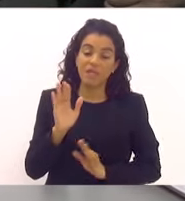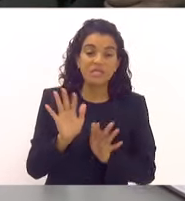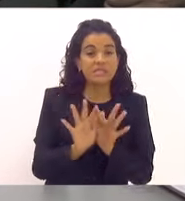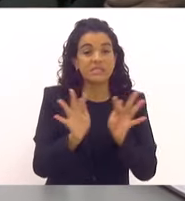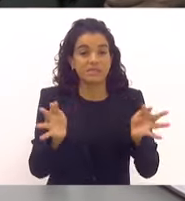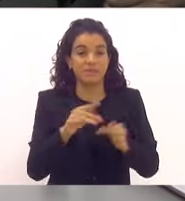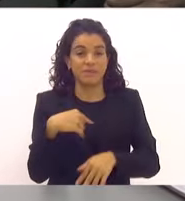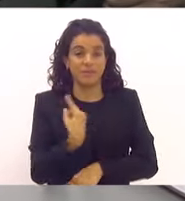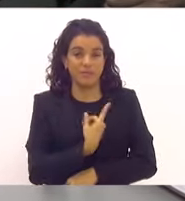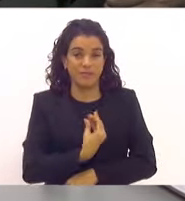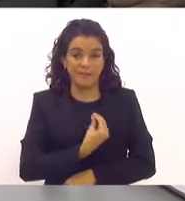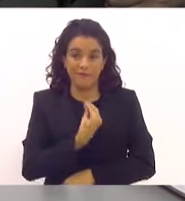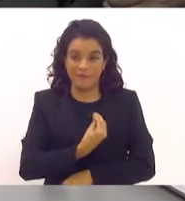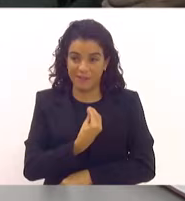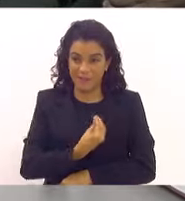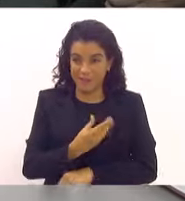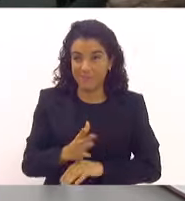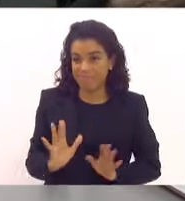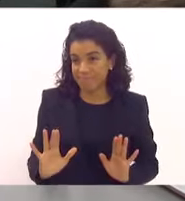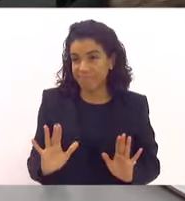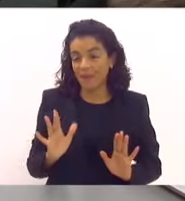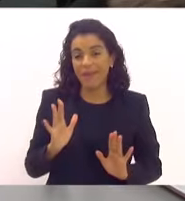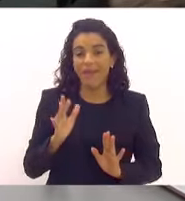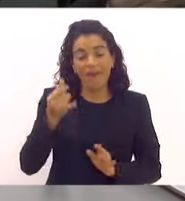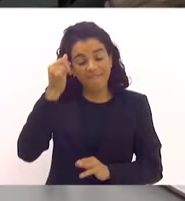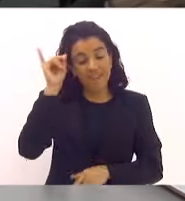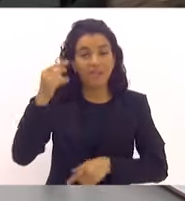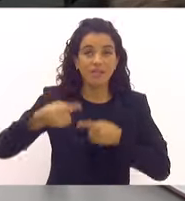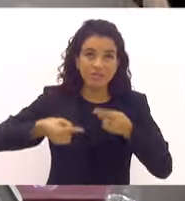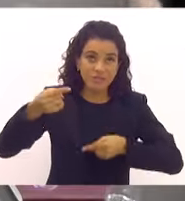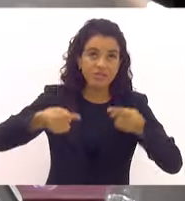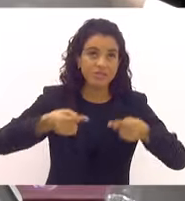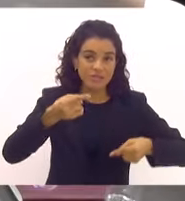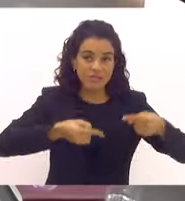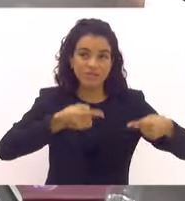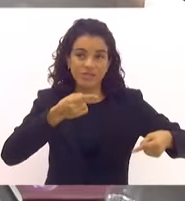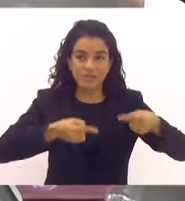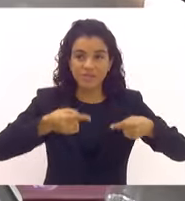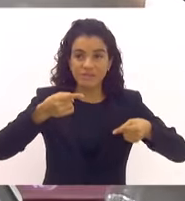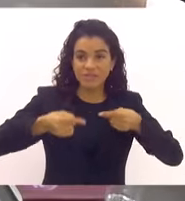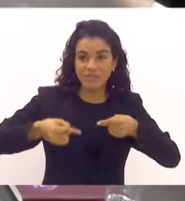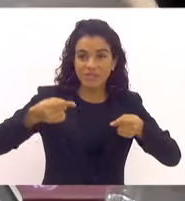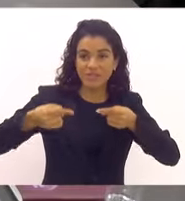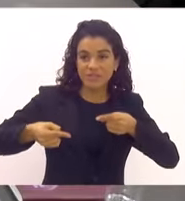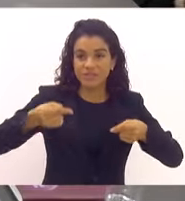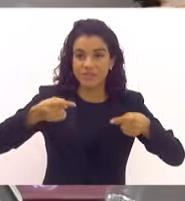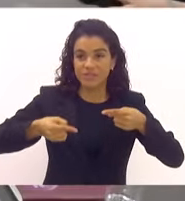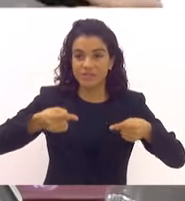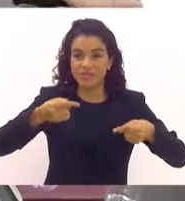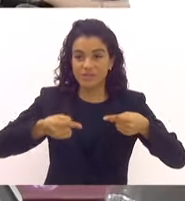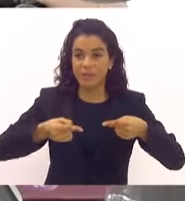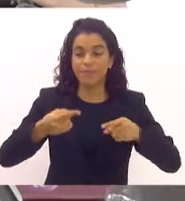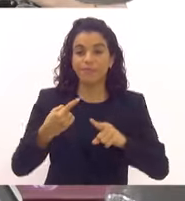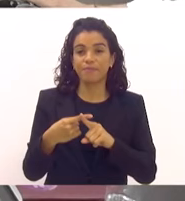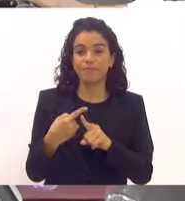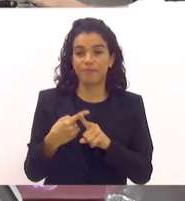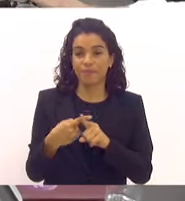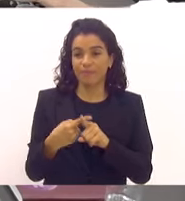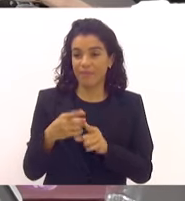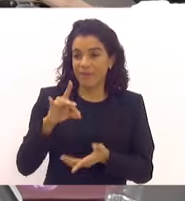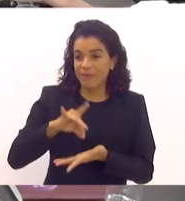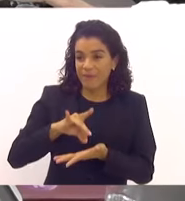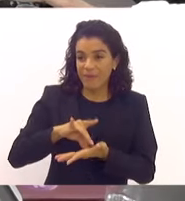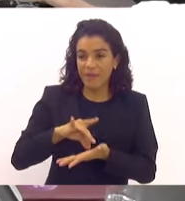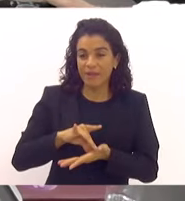a nossa vida. É. A gente deixa de ter que discutir cada vez. Então me permite um... fechar essa linha. Porque no fundo, né, deputado?